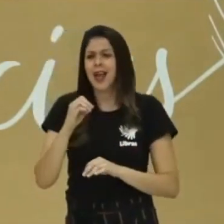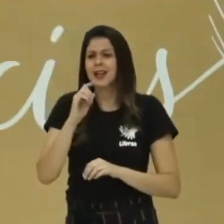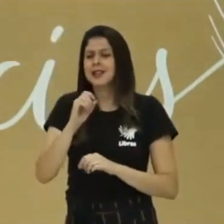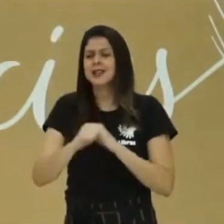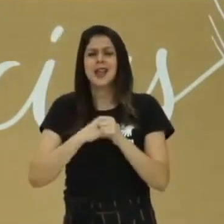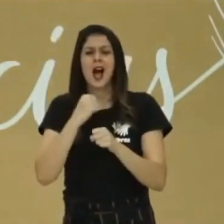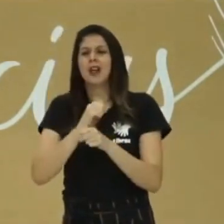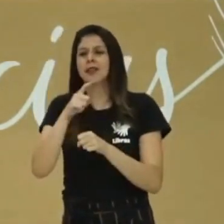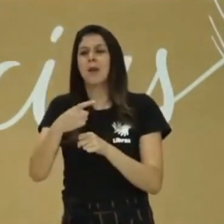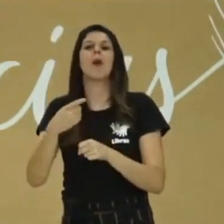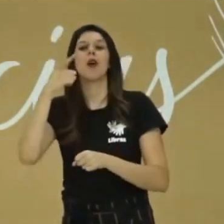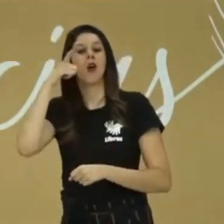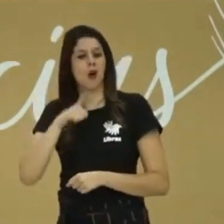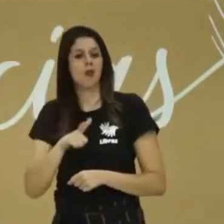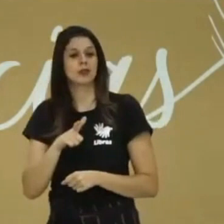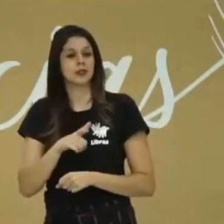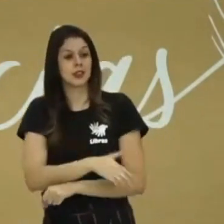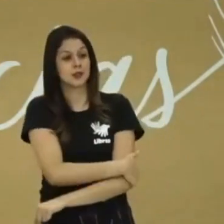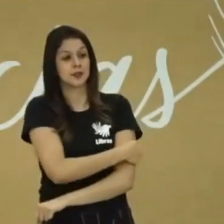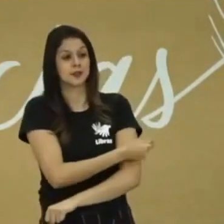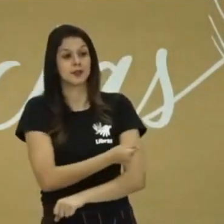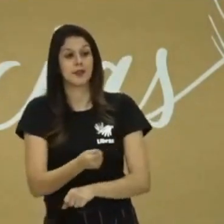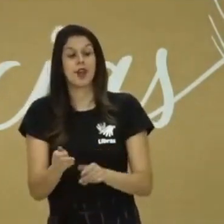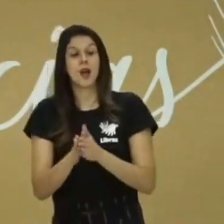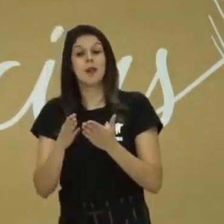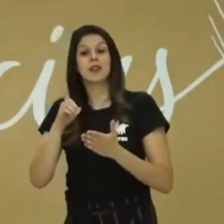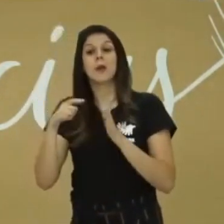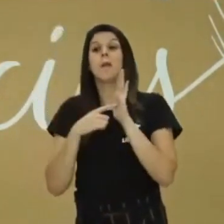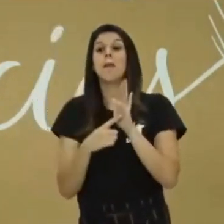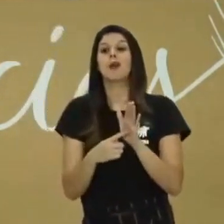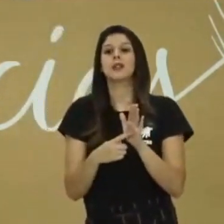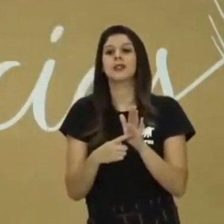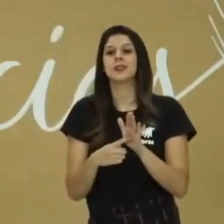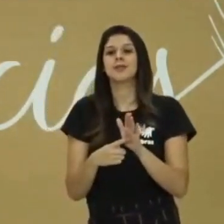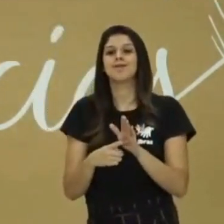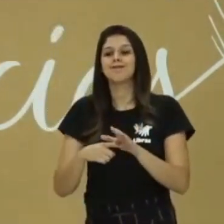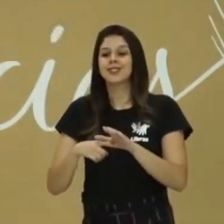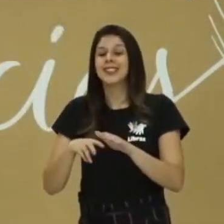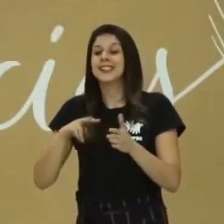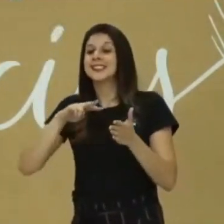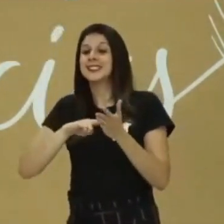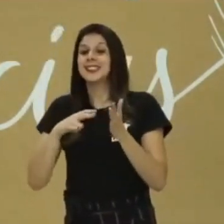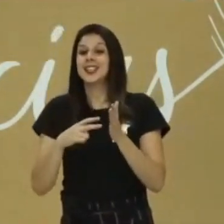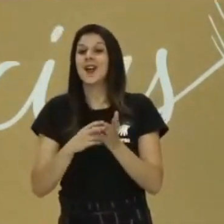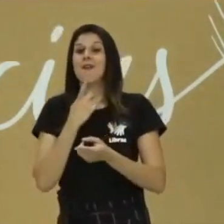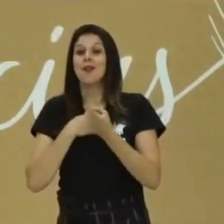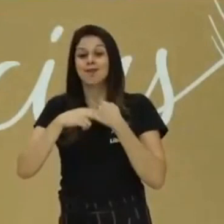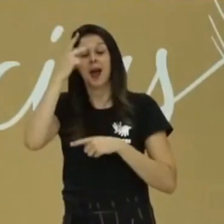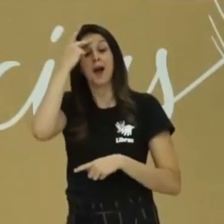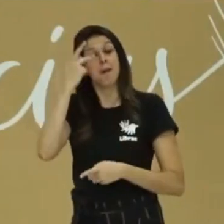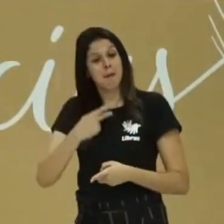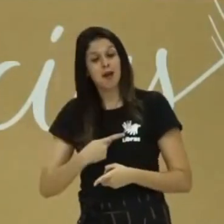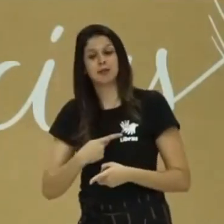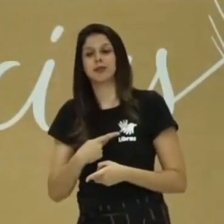anos eu vou ter esse negócio O que que a bíblia chama Isso se chama isso de soberba da vida e